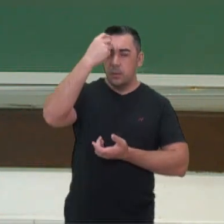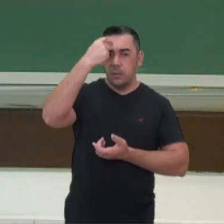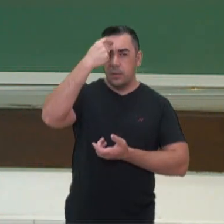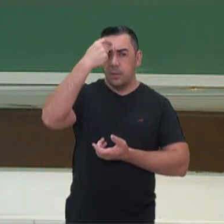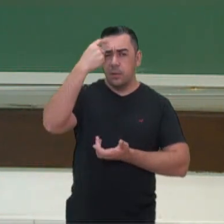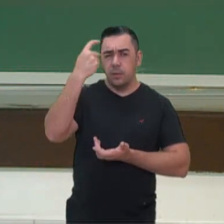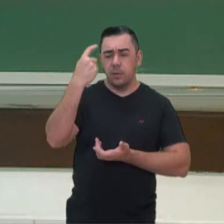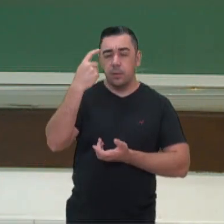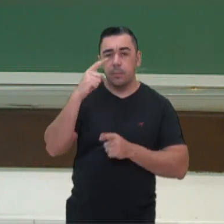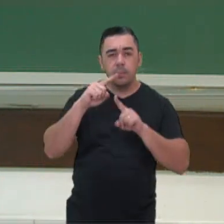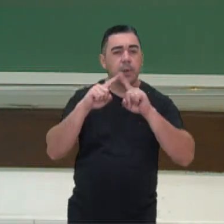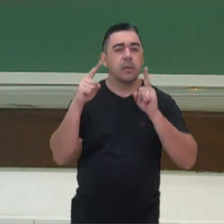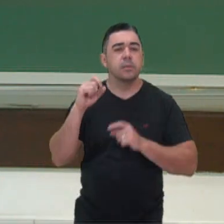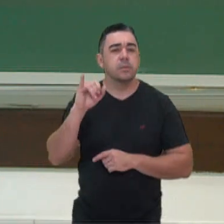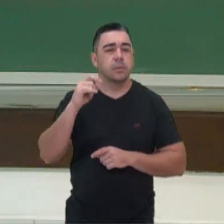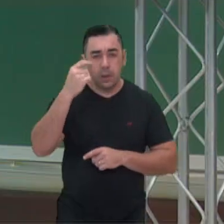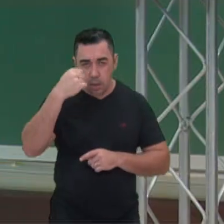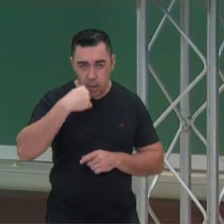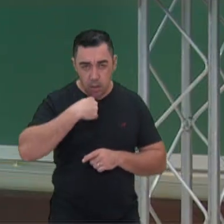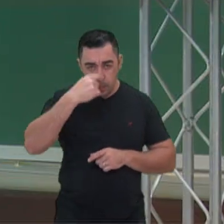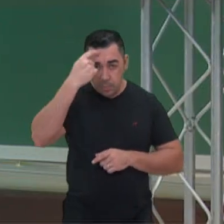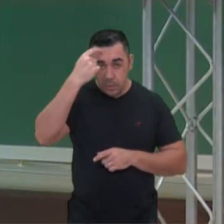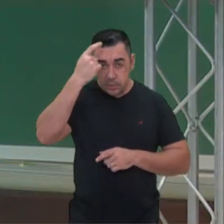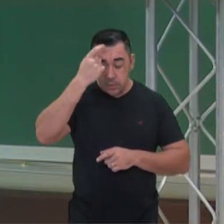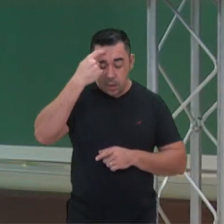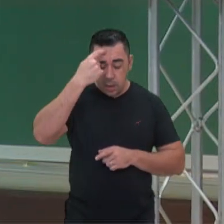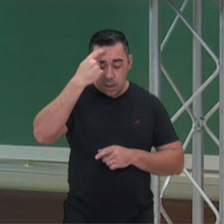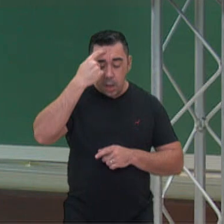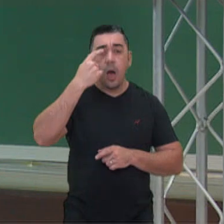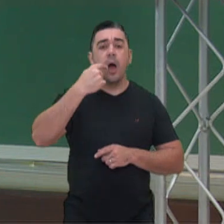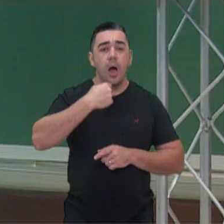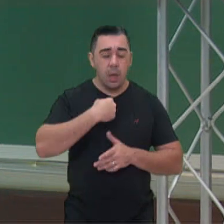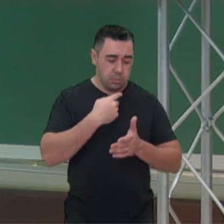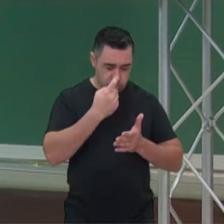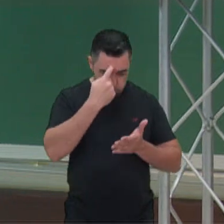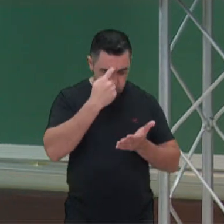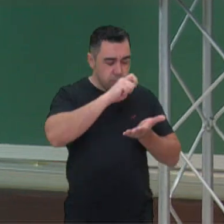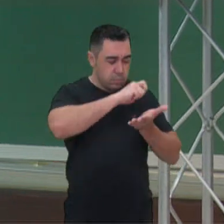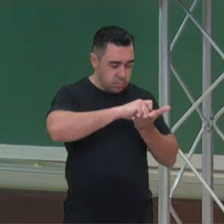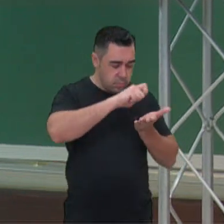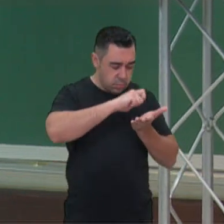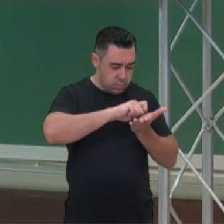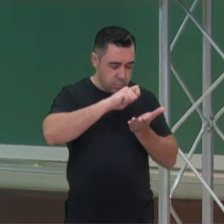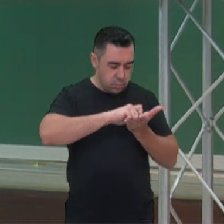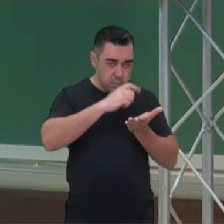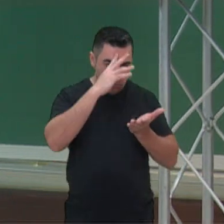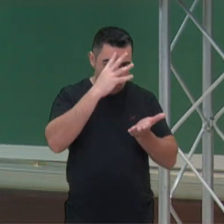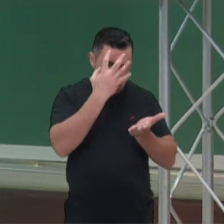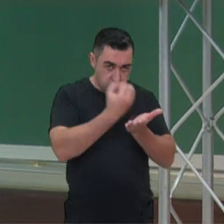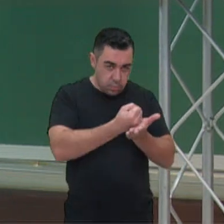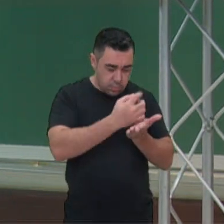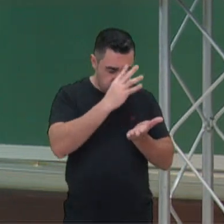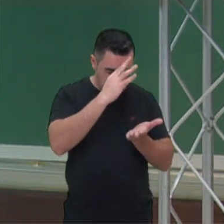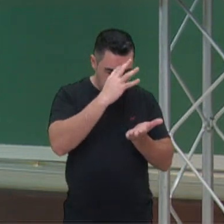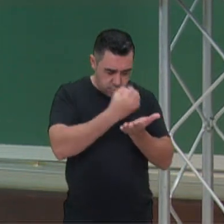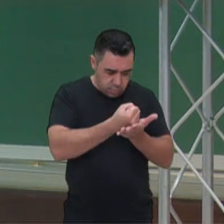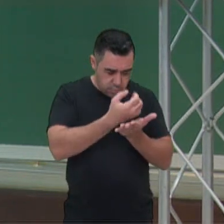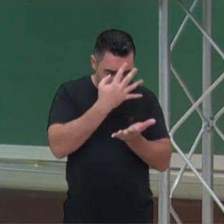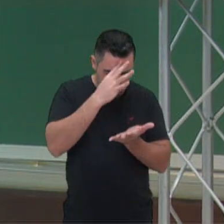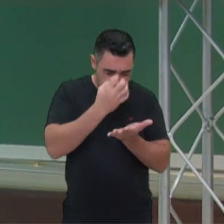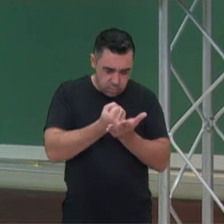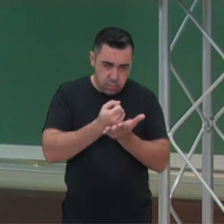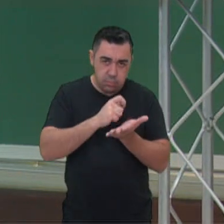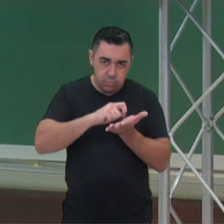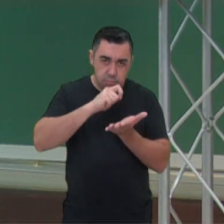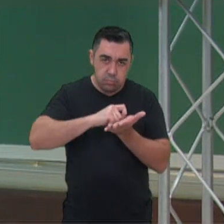eu pensar e escrever, eu materializo, aquilo fica